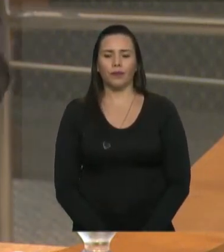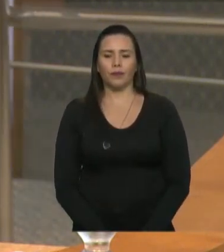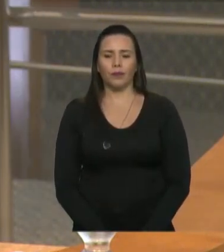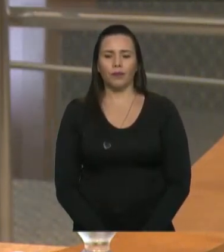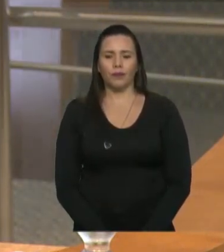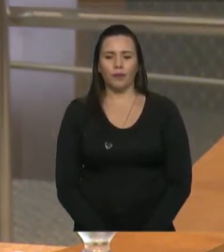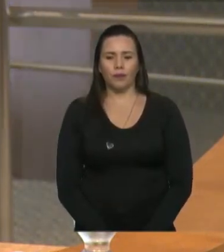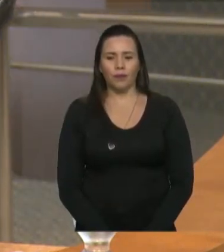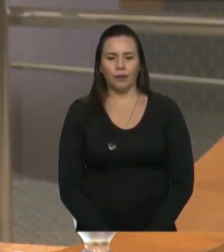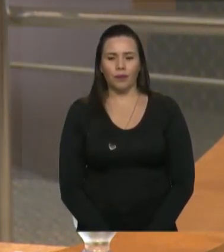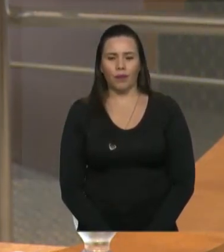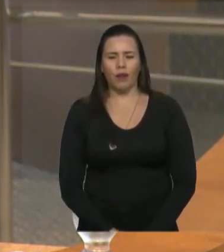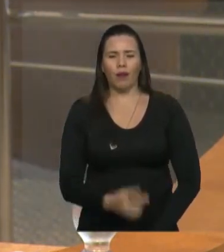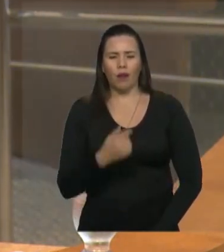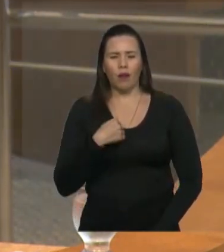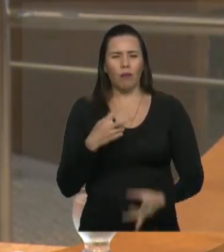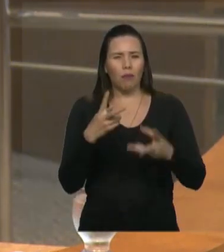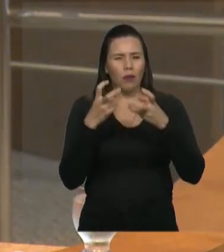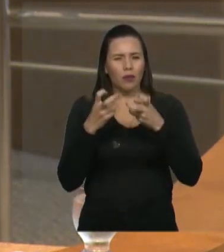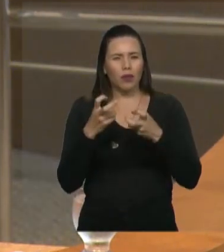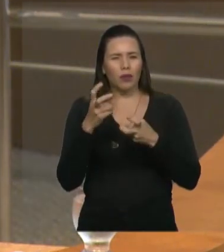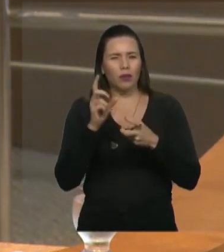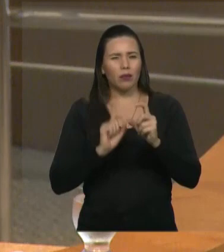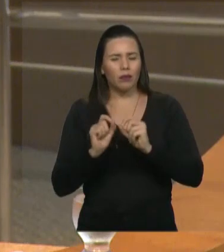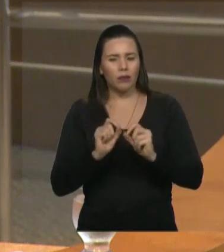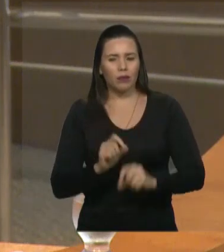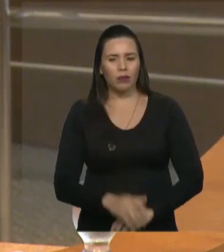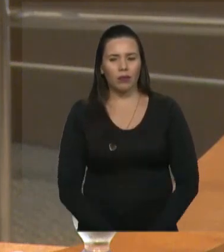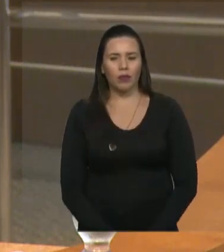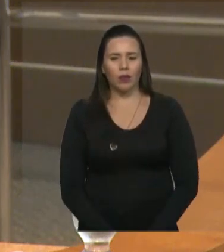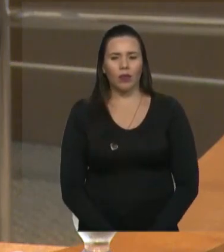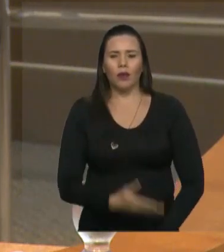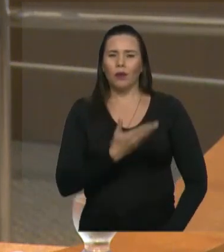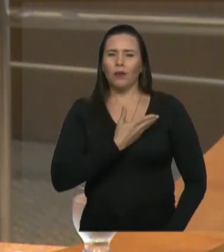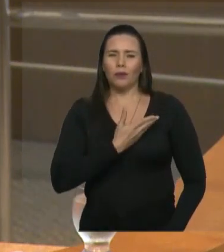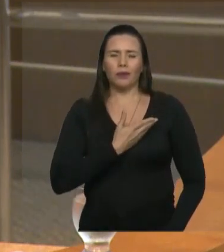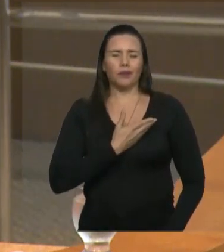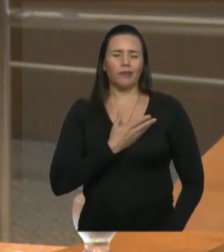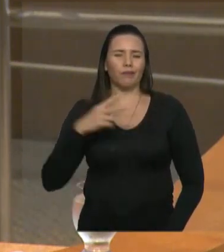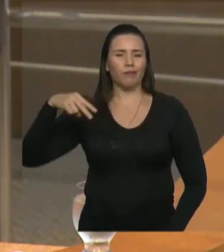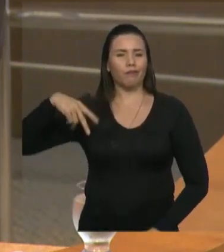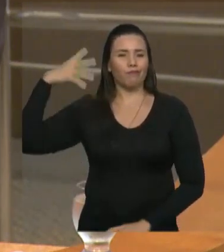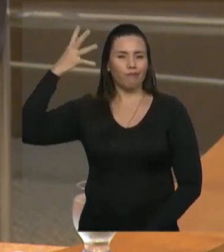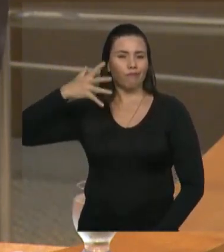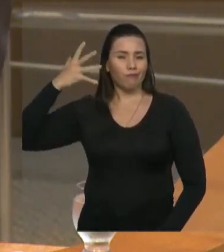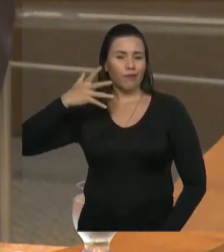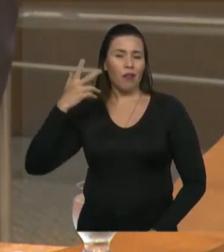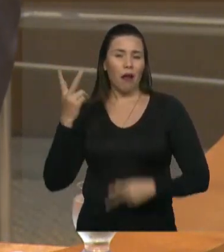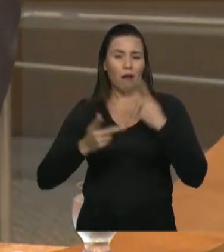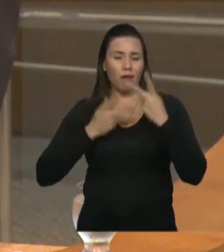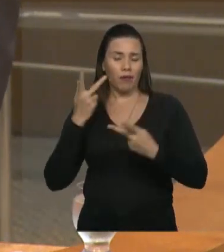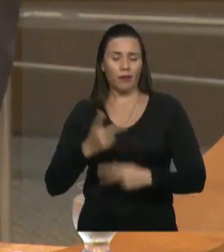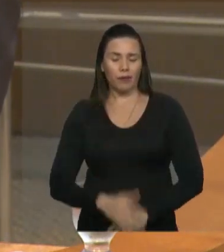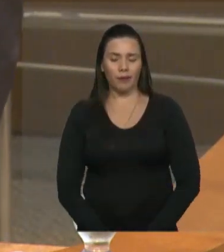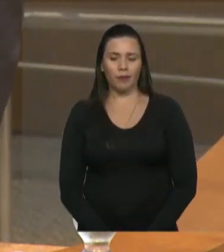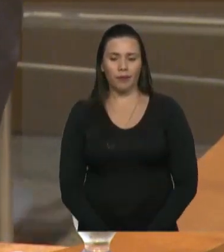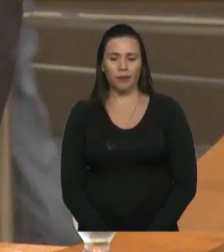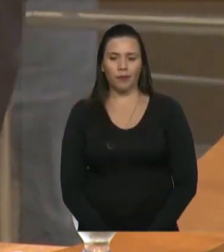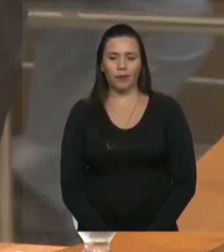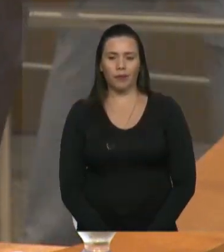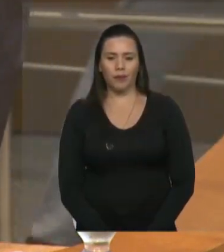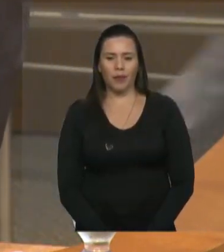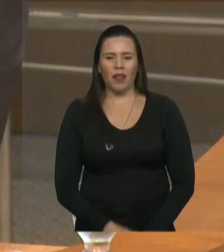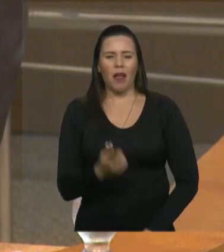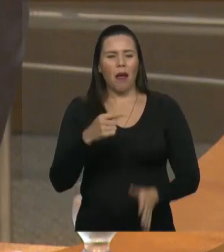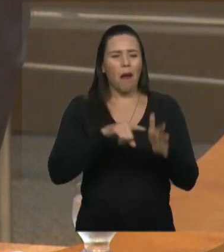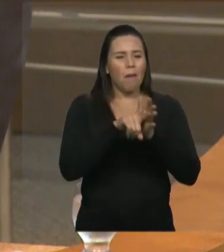Brasil. E o que eu vi foi algo esdrúxulo. Outro dia um colega subiu nessa tribuna e disse assim, olha, esse organismo de